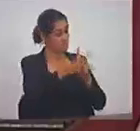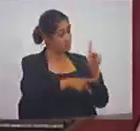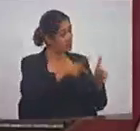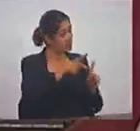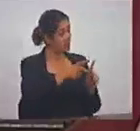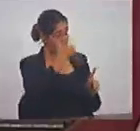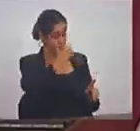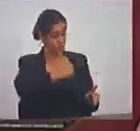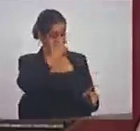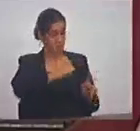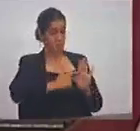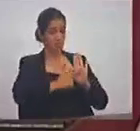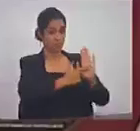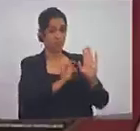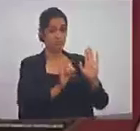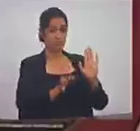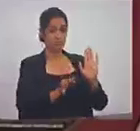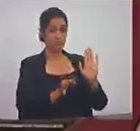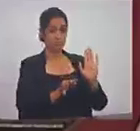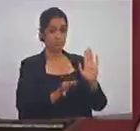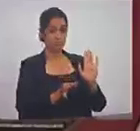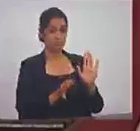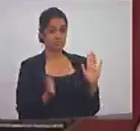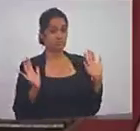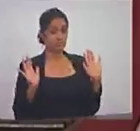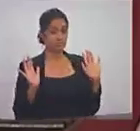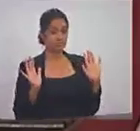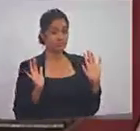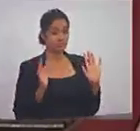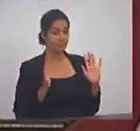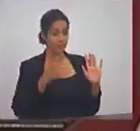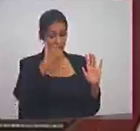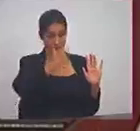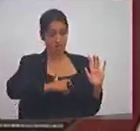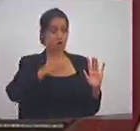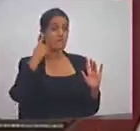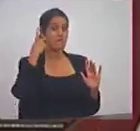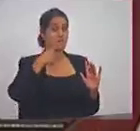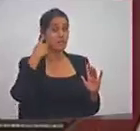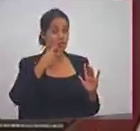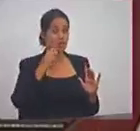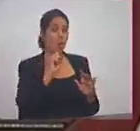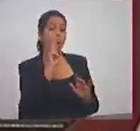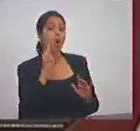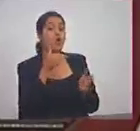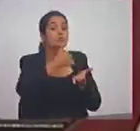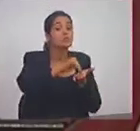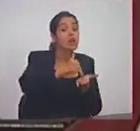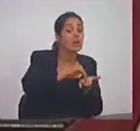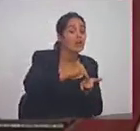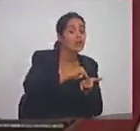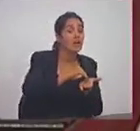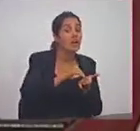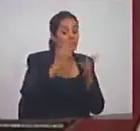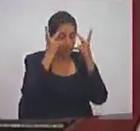Então, que DNA que eu tenho? Eu tenho DNA para estar vereador, ou eu tenho DNA para estar secretário de